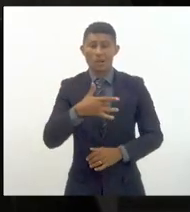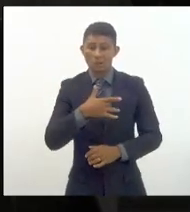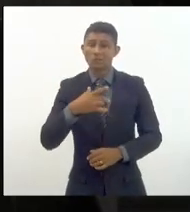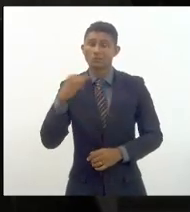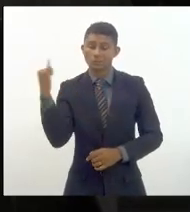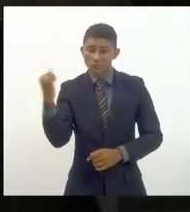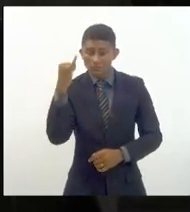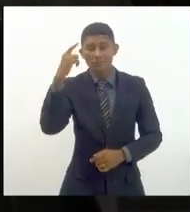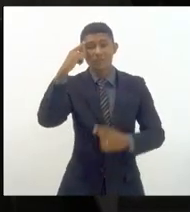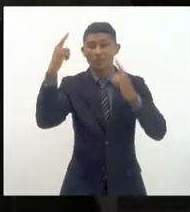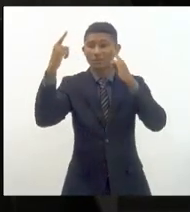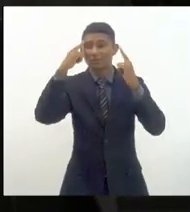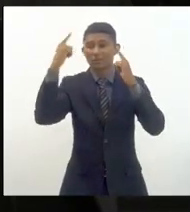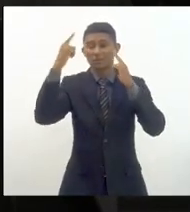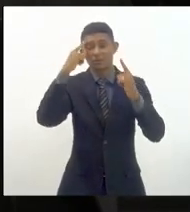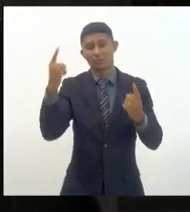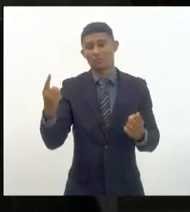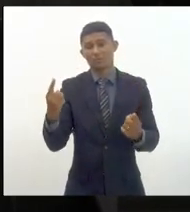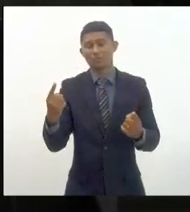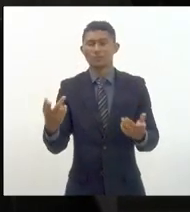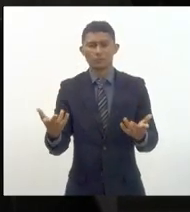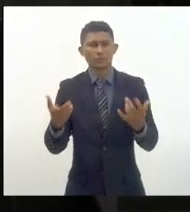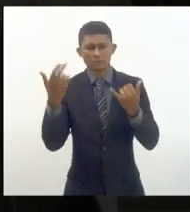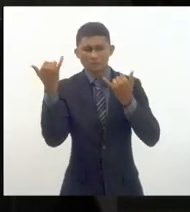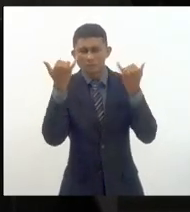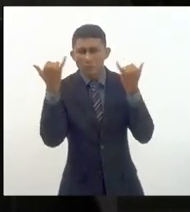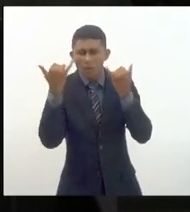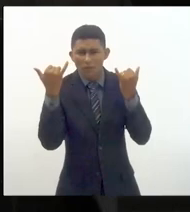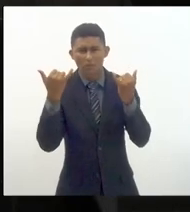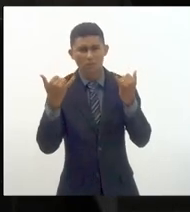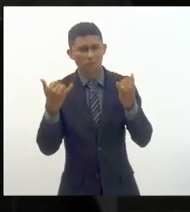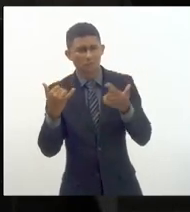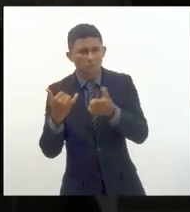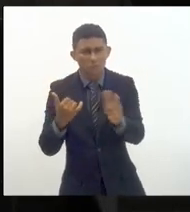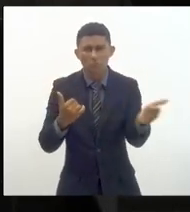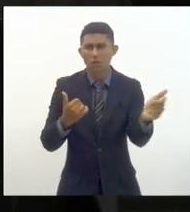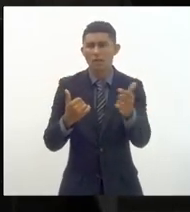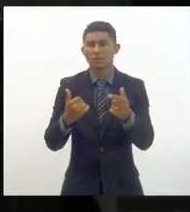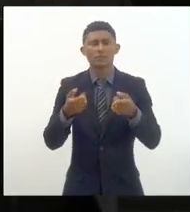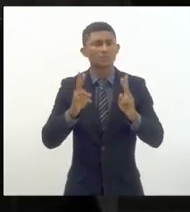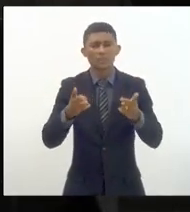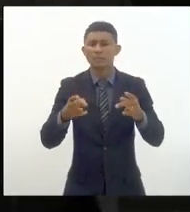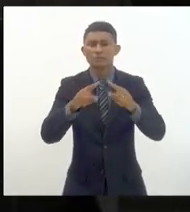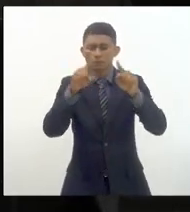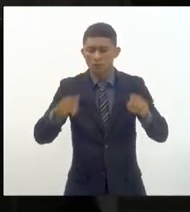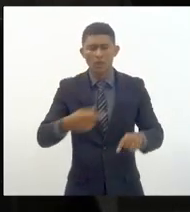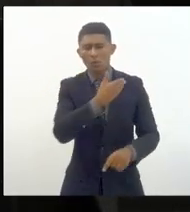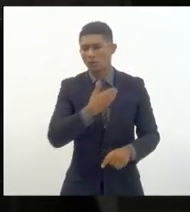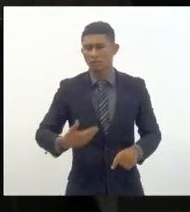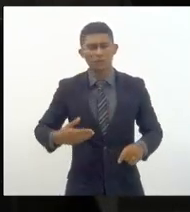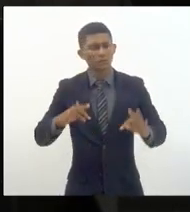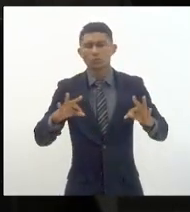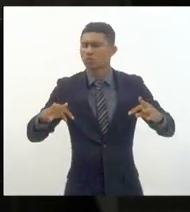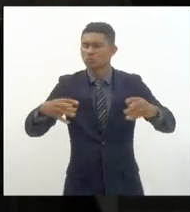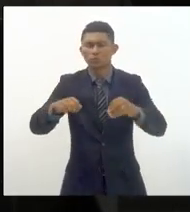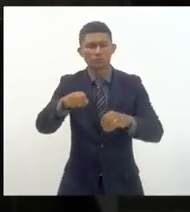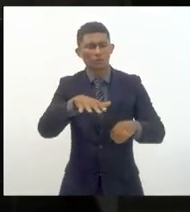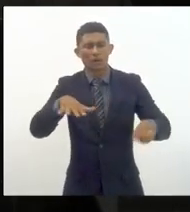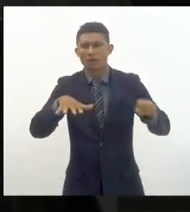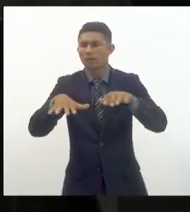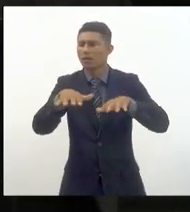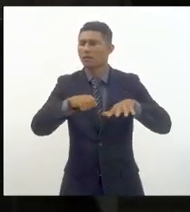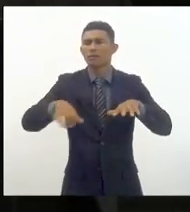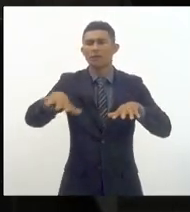eu não tenho notícias se em todos os casos eu defendo aqui melhorias para todos os servidores para todas as áreas